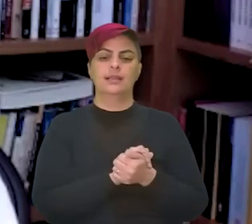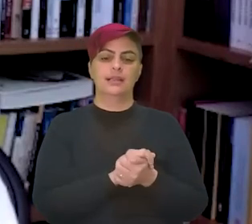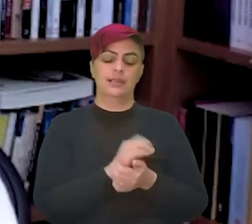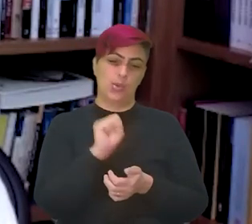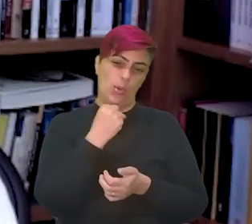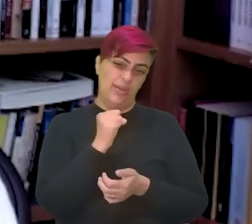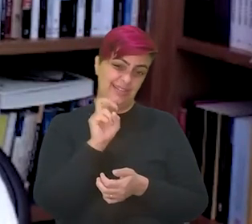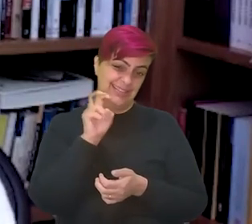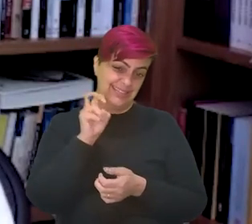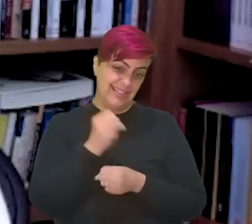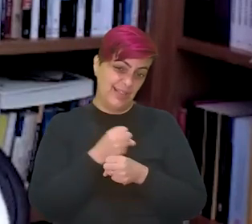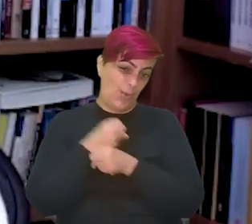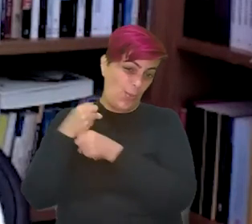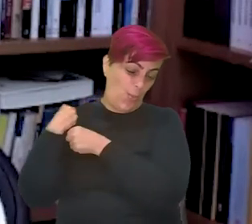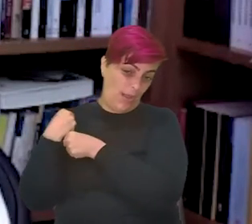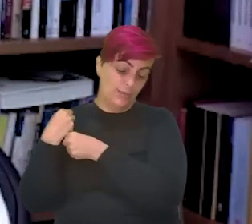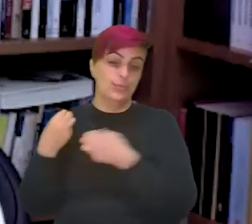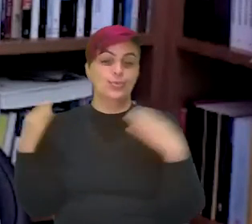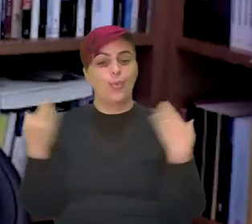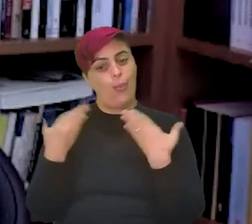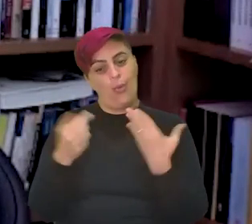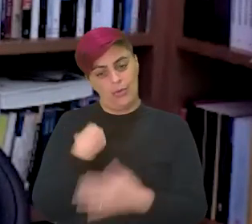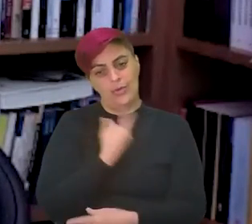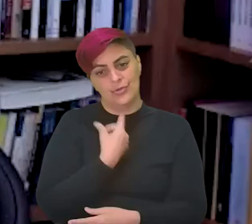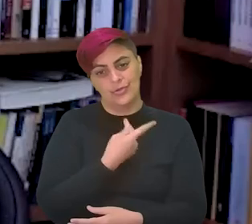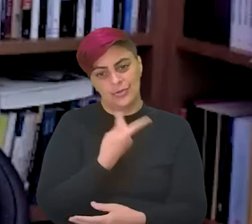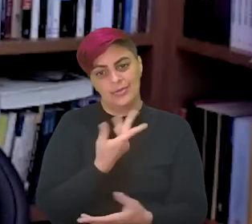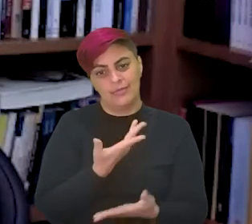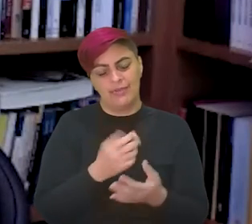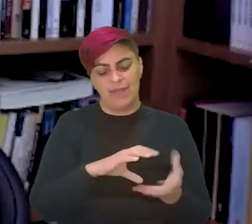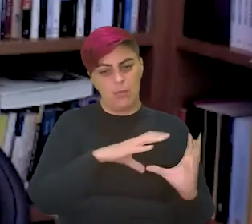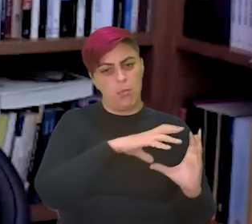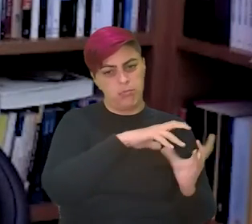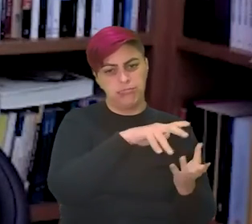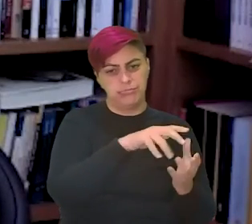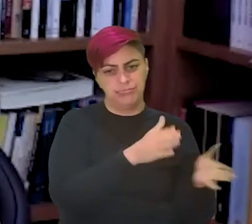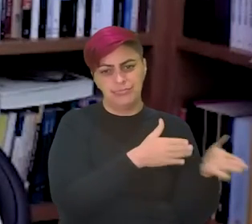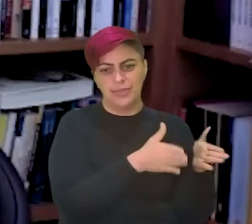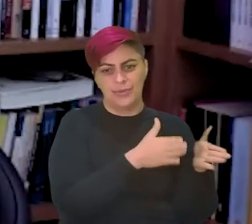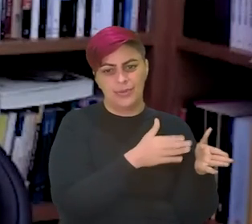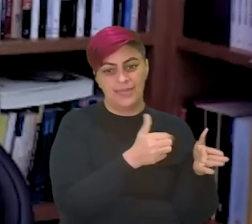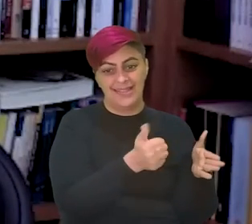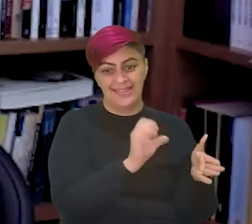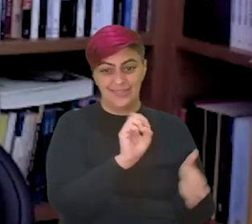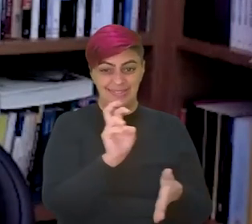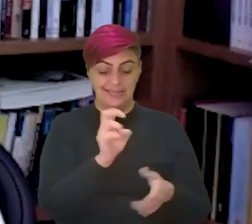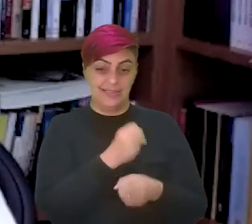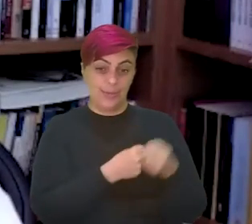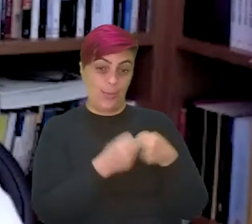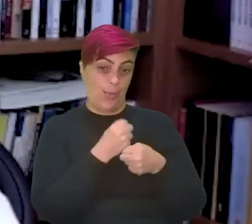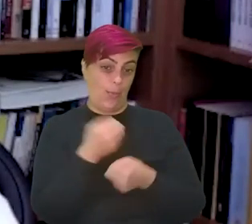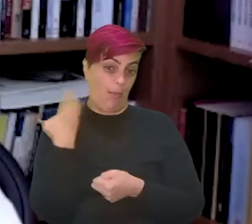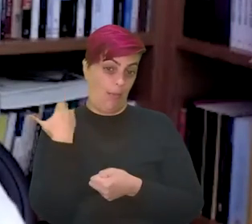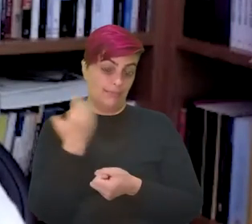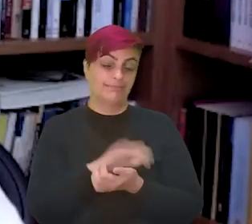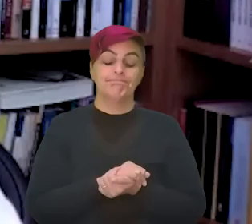de 85 anos atrás. Hoje a gente diria, este era o mundo de 105 anos